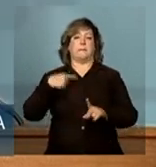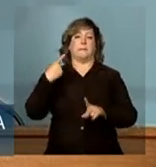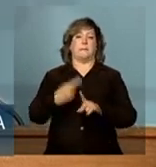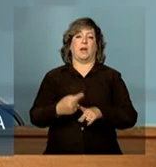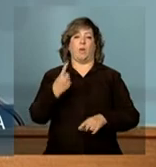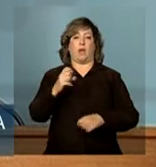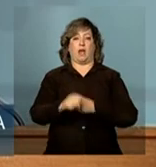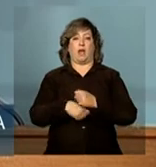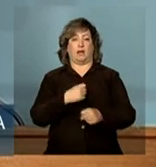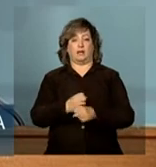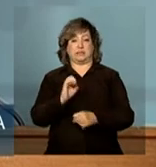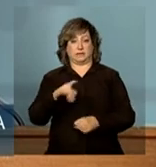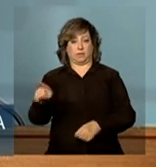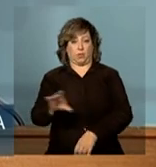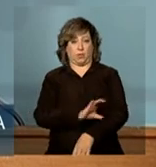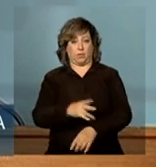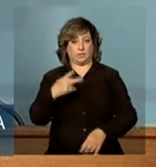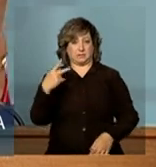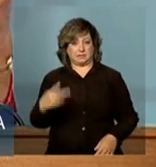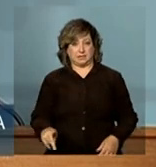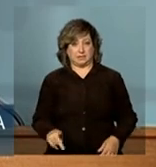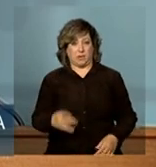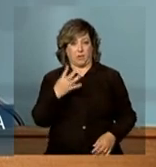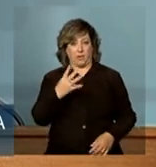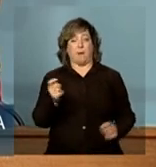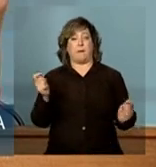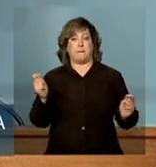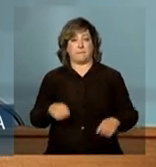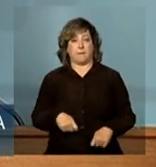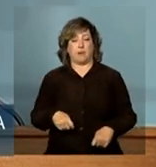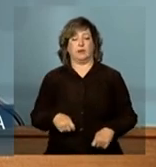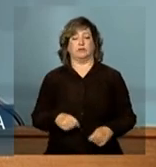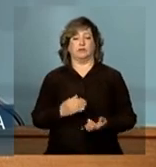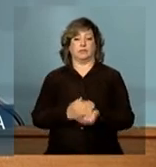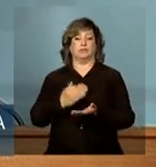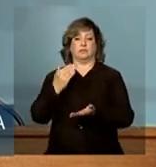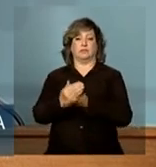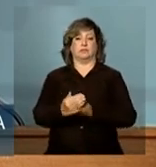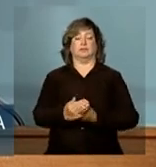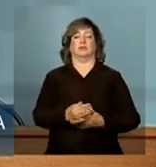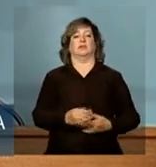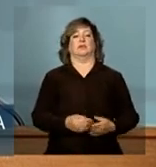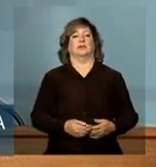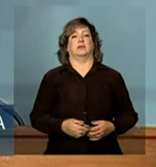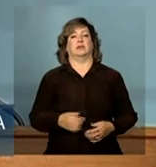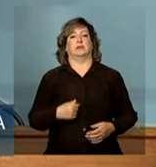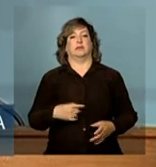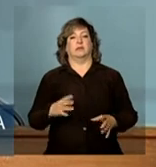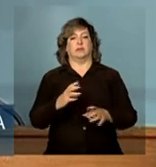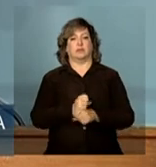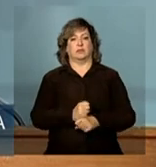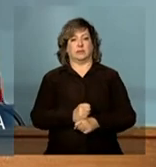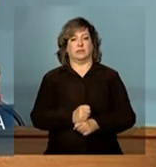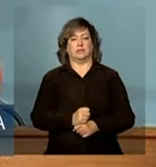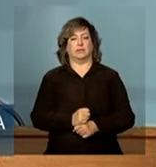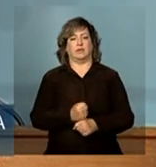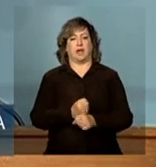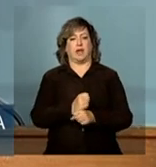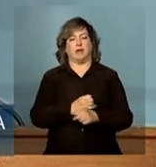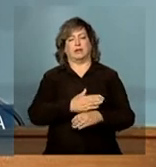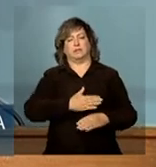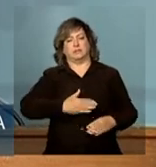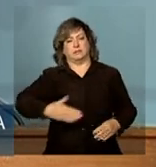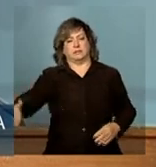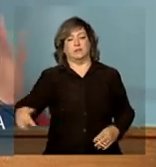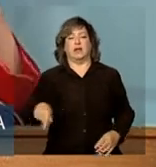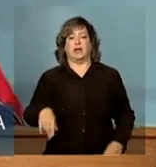de 4, ele pode pagar em 13 anos, que é 3 vezes 4, 12, mais 1, 13. Isso eu acho importantíssimo